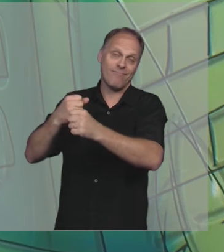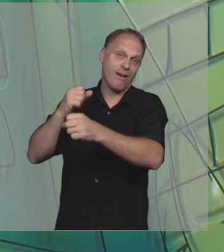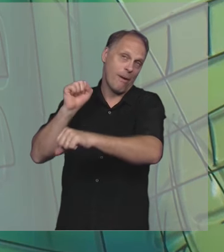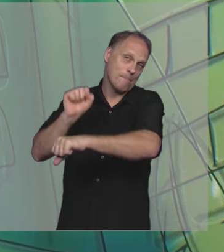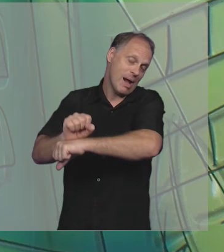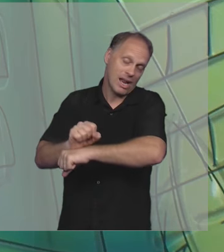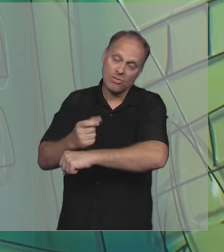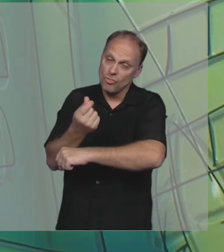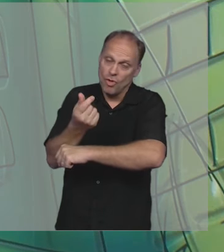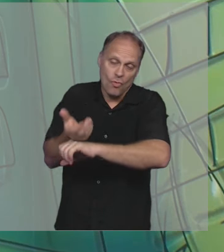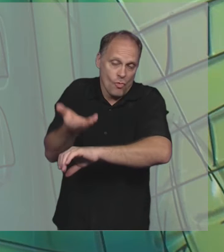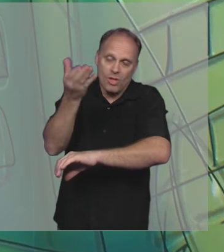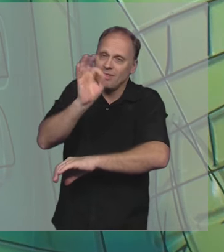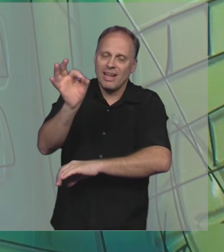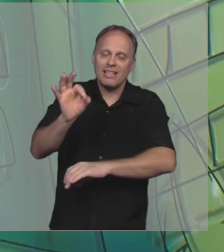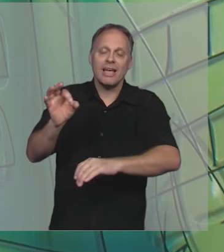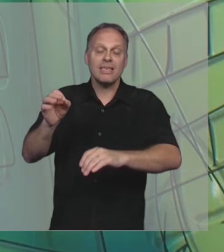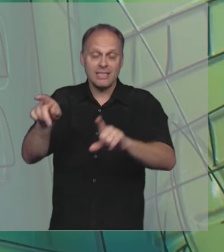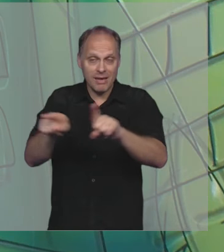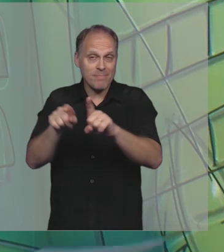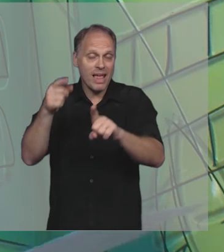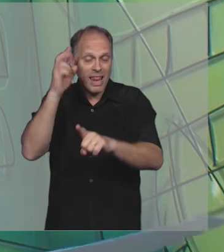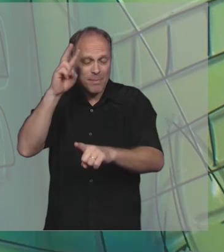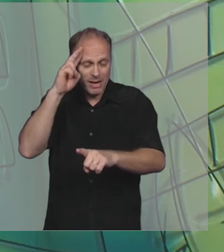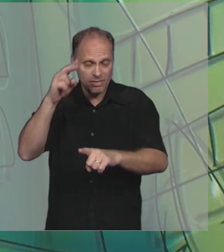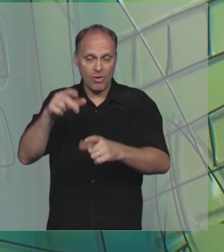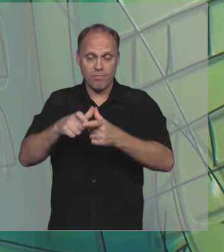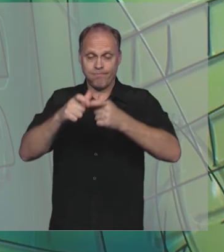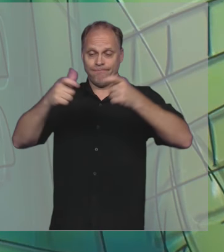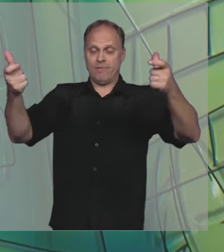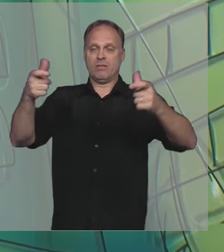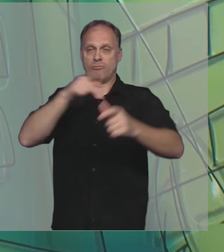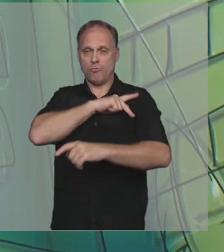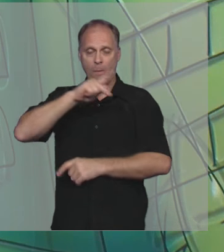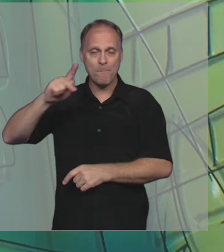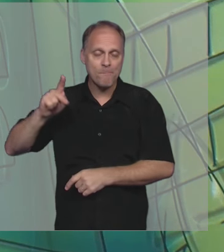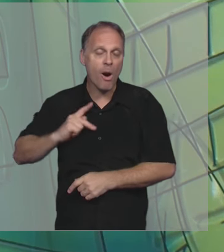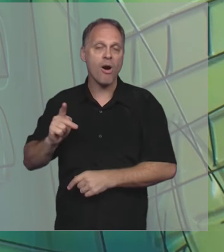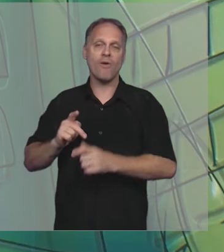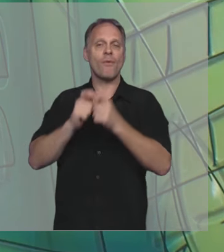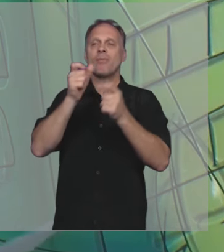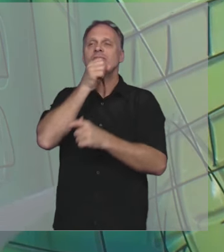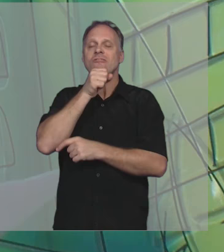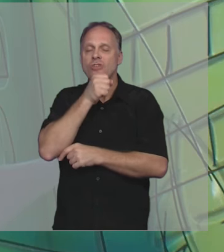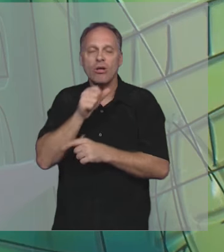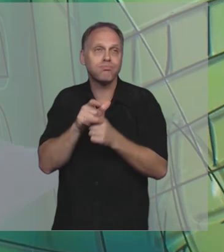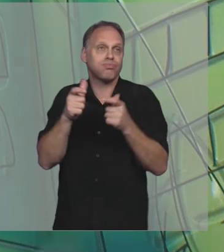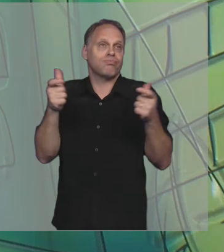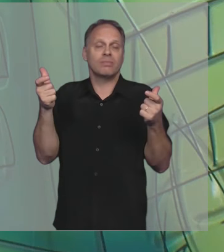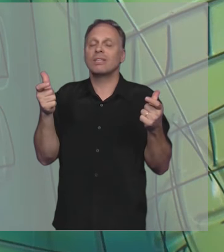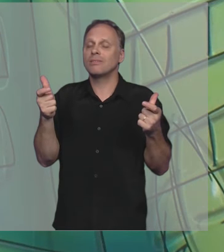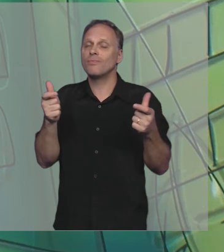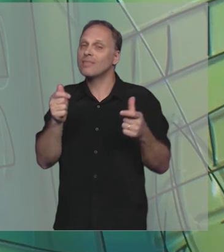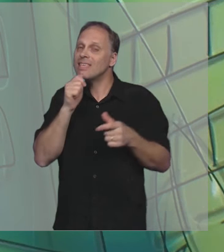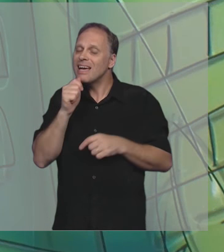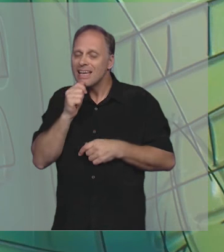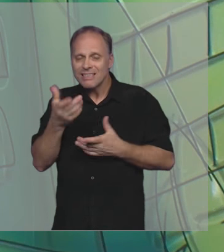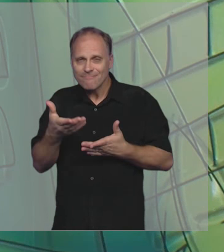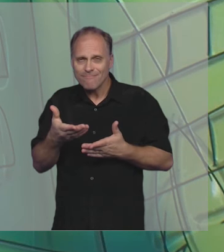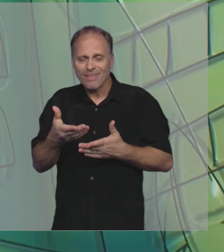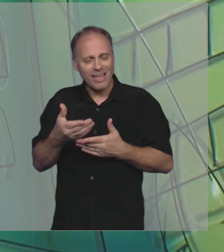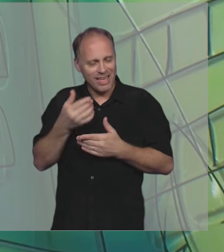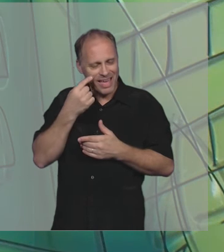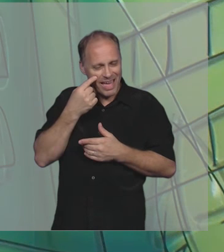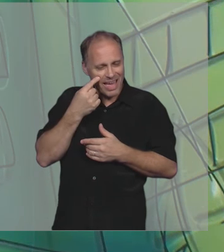exatamente isso, sem contar, por exemplo, o aumento da população, entre outras questões. Isso é